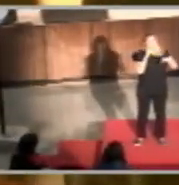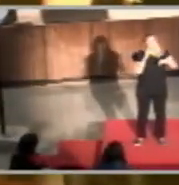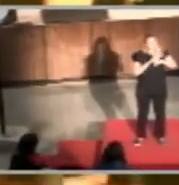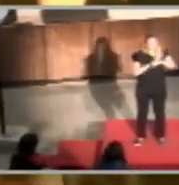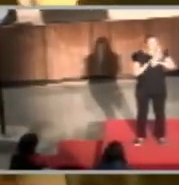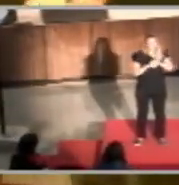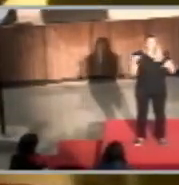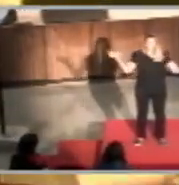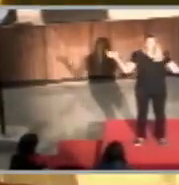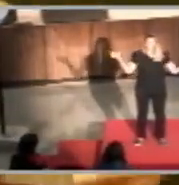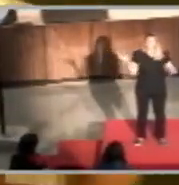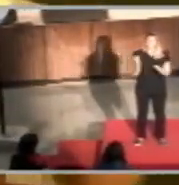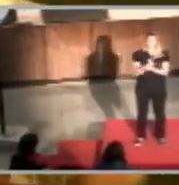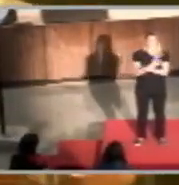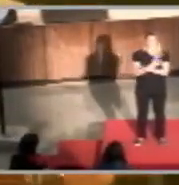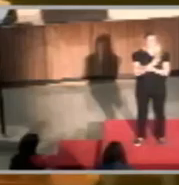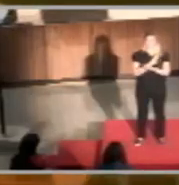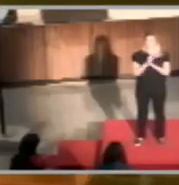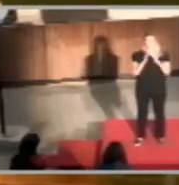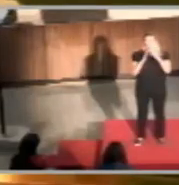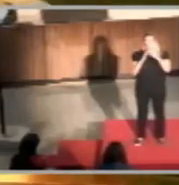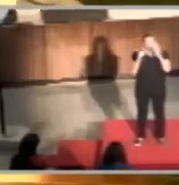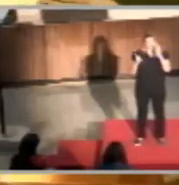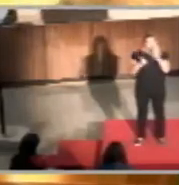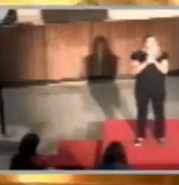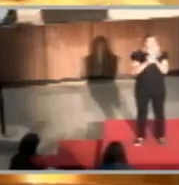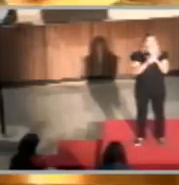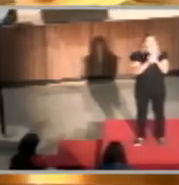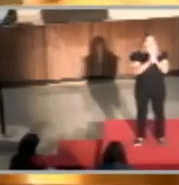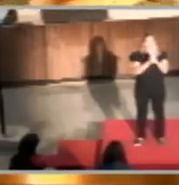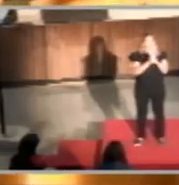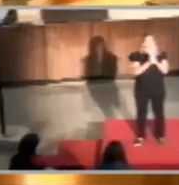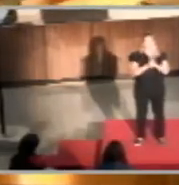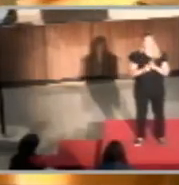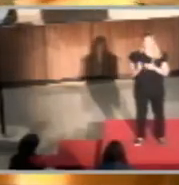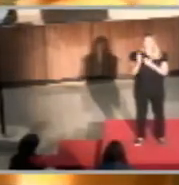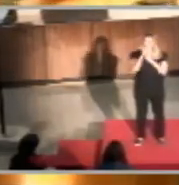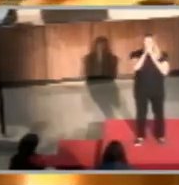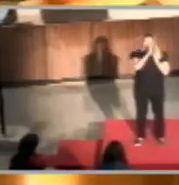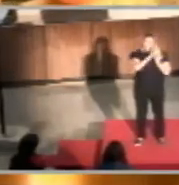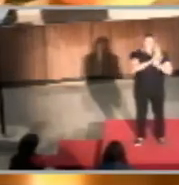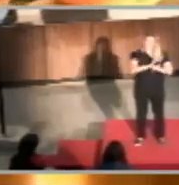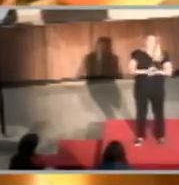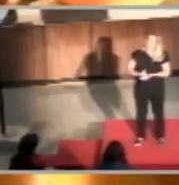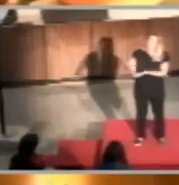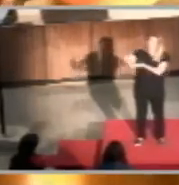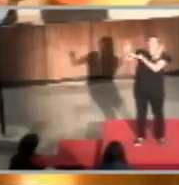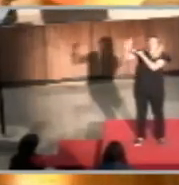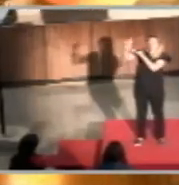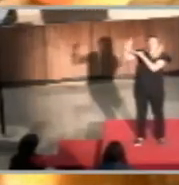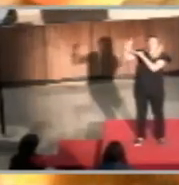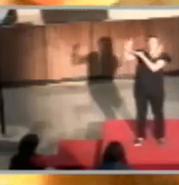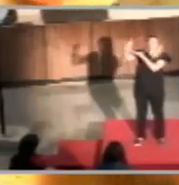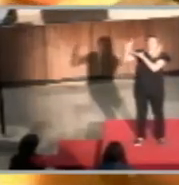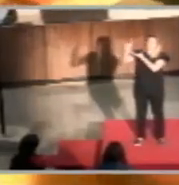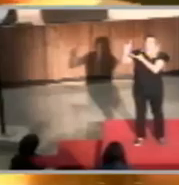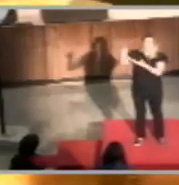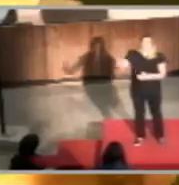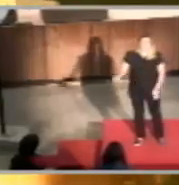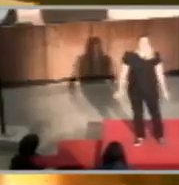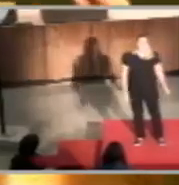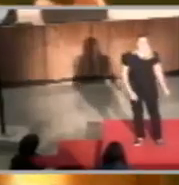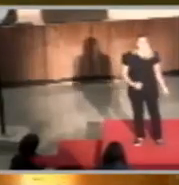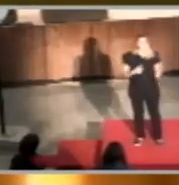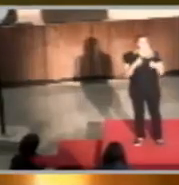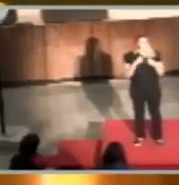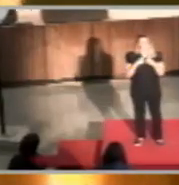desse ambiente completamente pronto para o louvor da glória do nosso Deus. Porque o Senhor